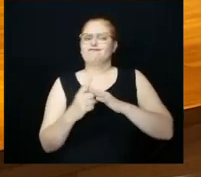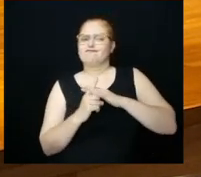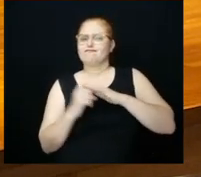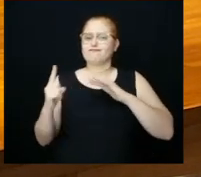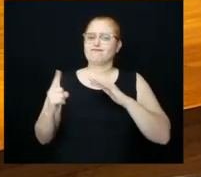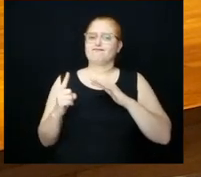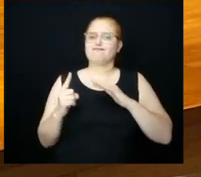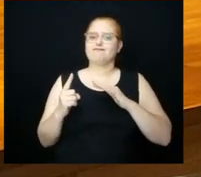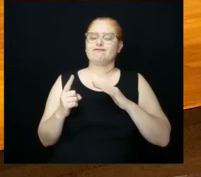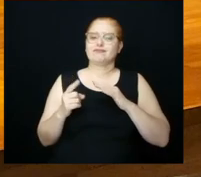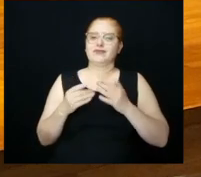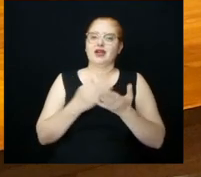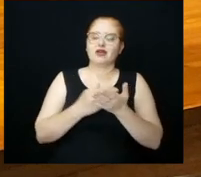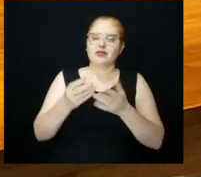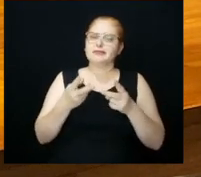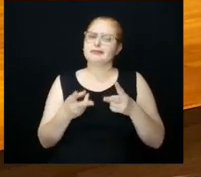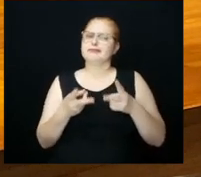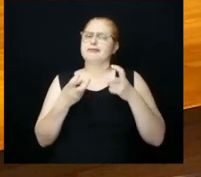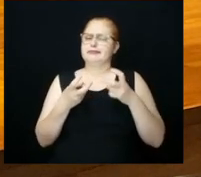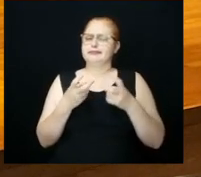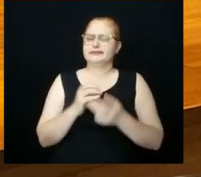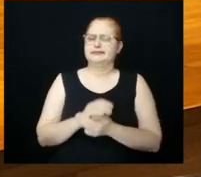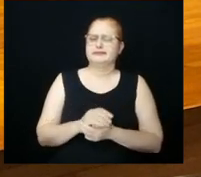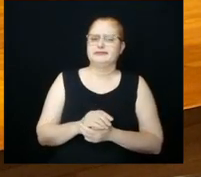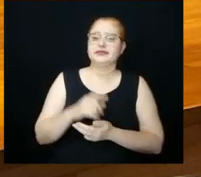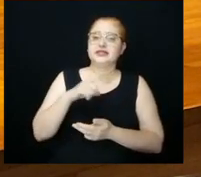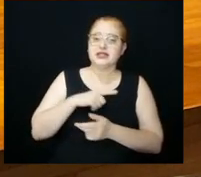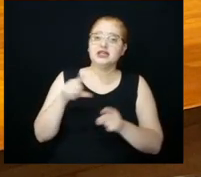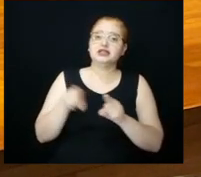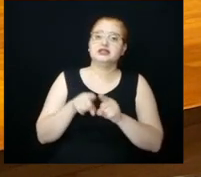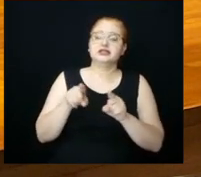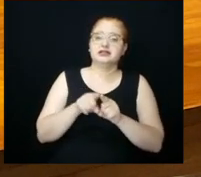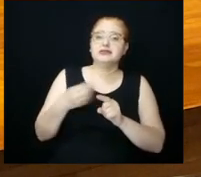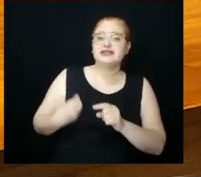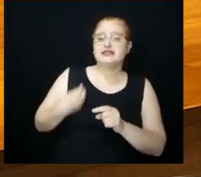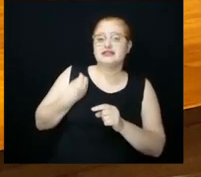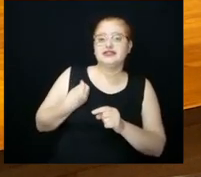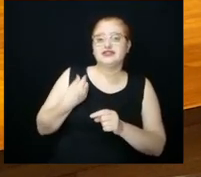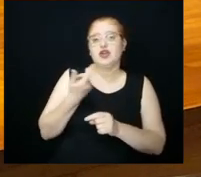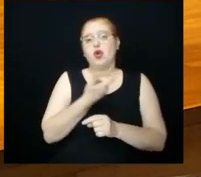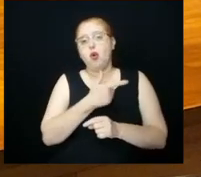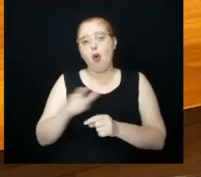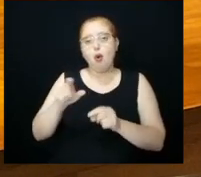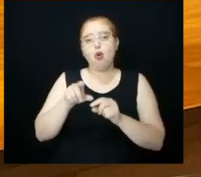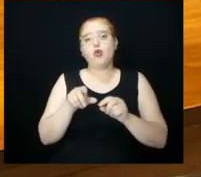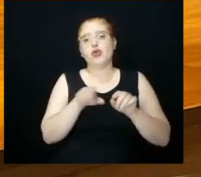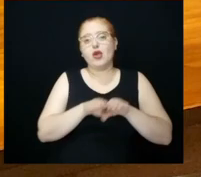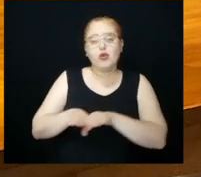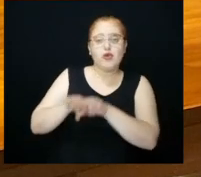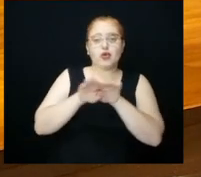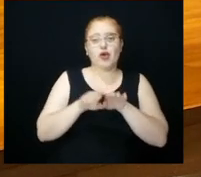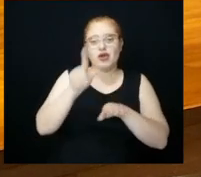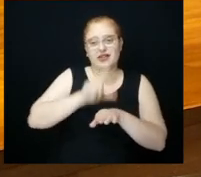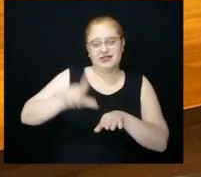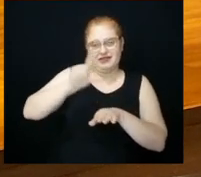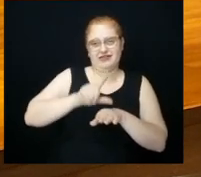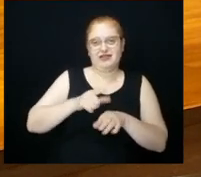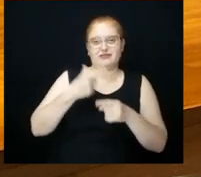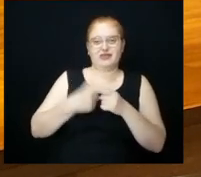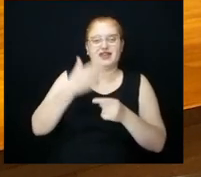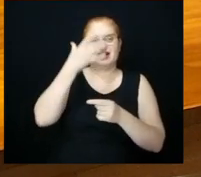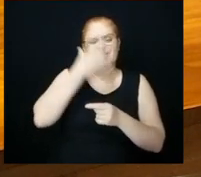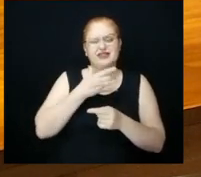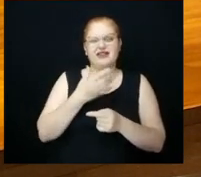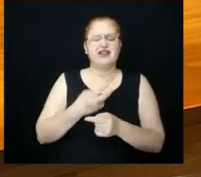momento que ela começa a ter essa percepção de que ela também se existe como outros iguais na literatura, porque ela achava que ela não poderia ser